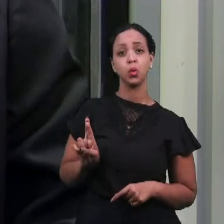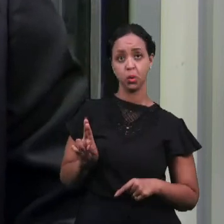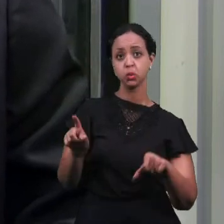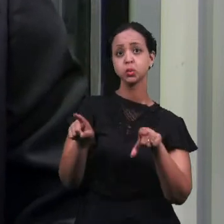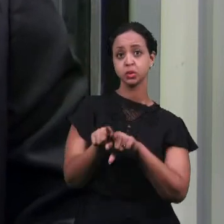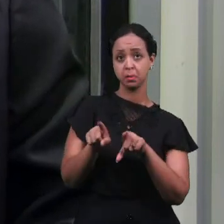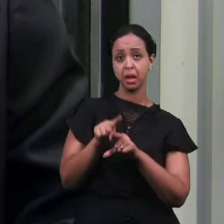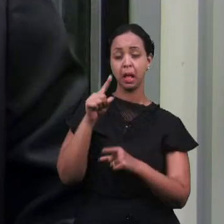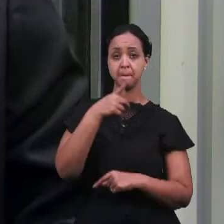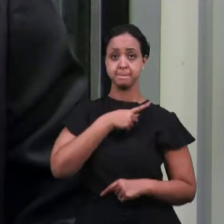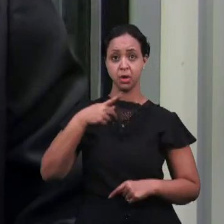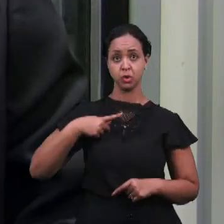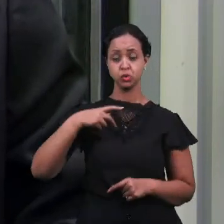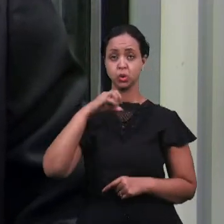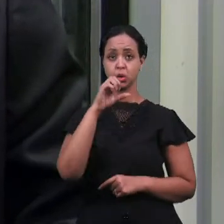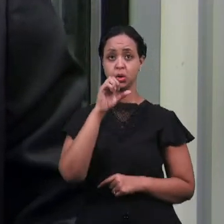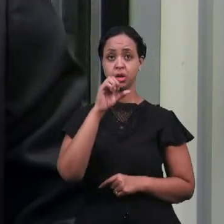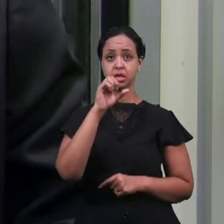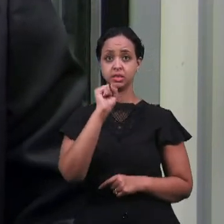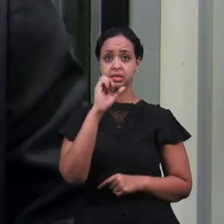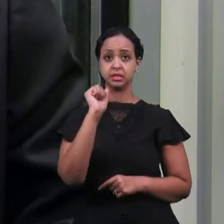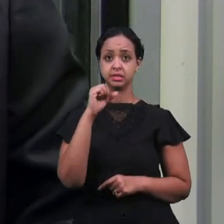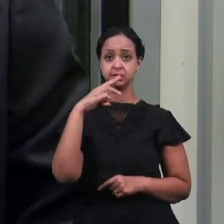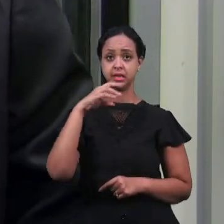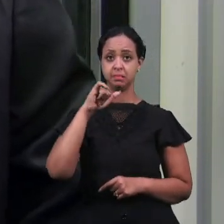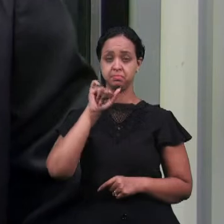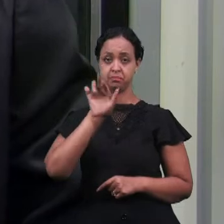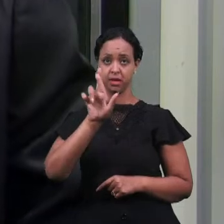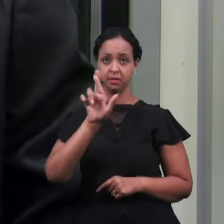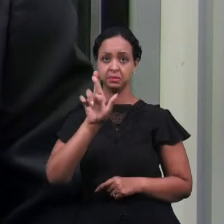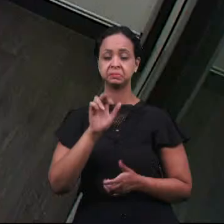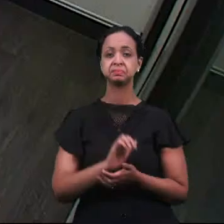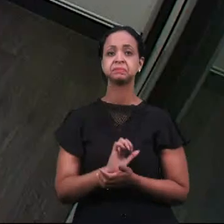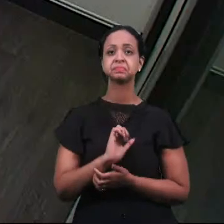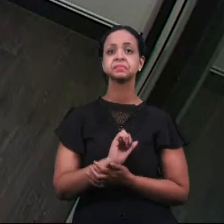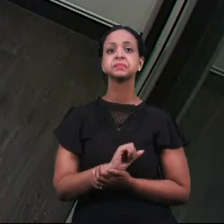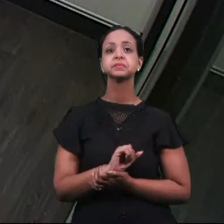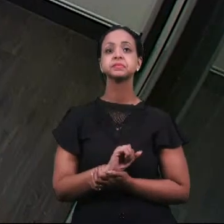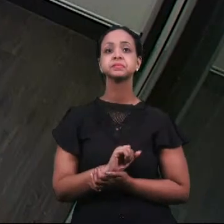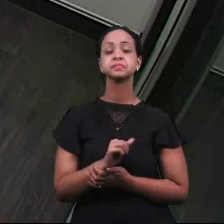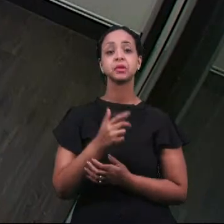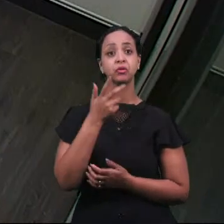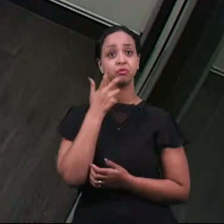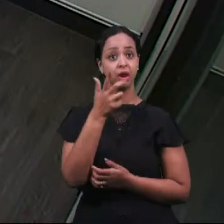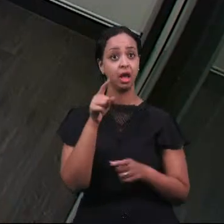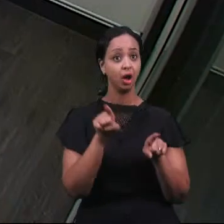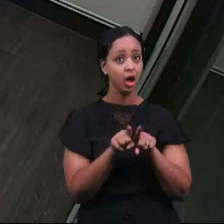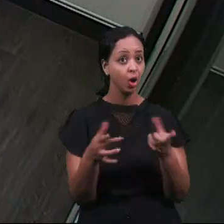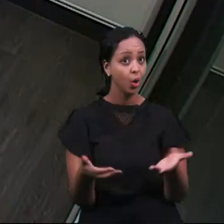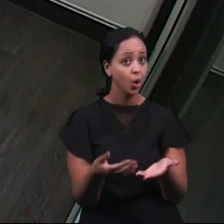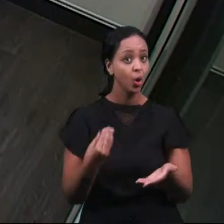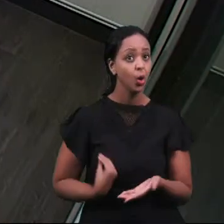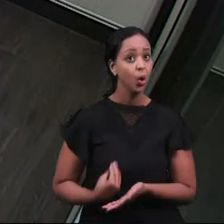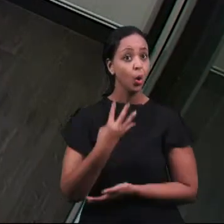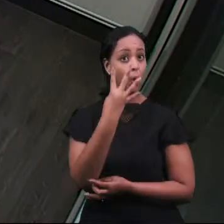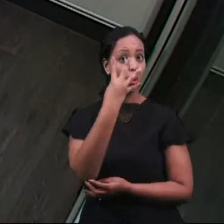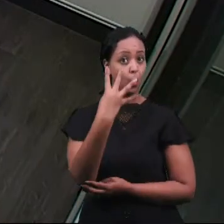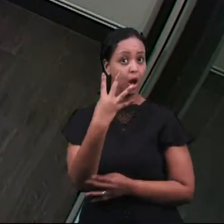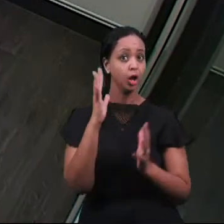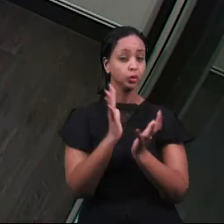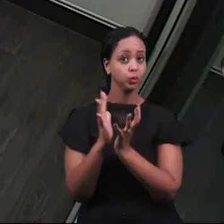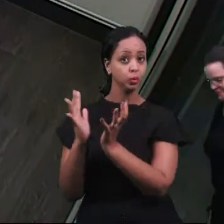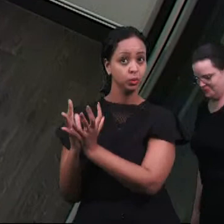pastor Samir, dos Estados Unidos, que tem feito todo esse trabalho. E ó, vou fazer um apelo aqui no ar agora. Então, são 4 grupos, né,